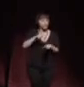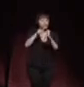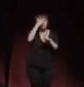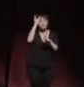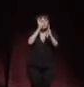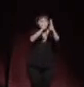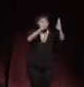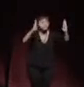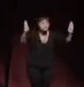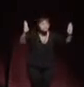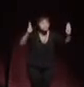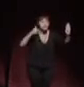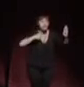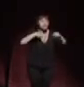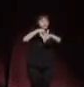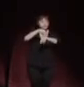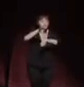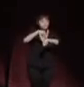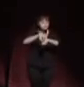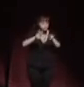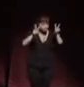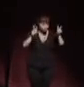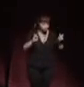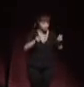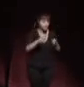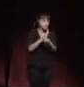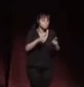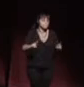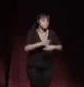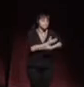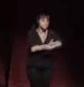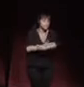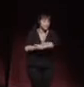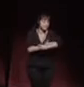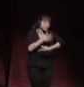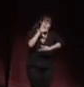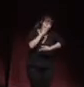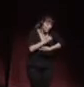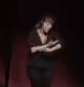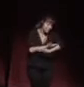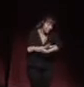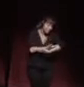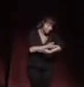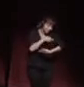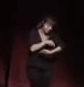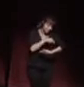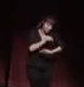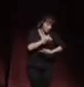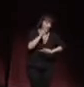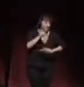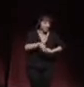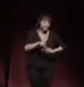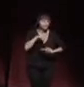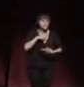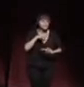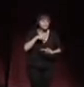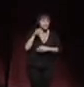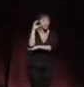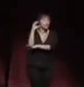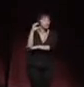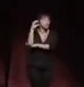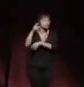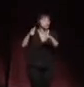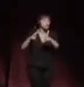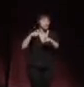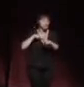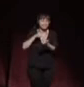A primeira coisa que nós tentávamos era recuperar as memórias das músicas de nanar. Estávamos na Colômbia, em umas regiões muito ricas musicalmente,